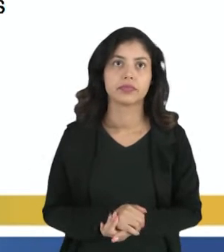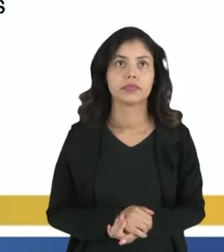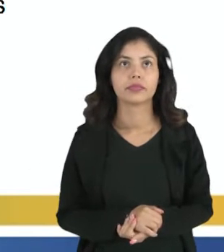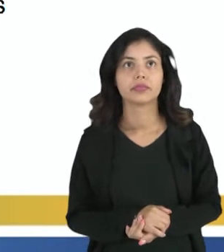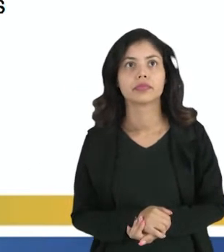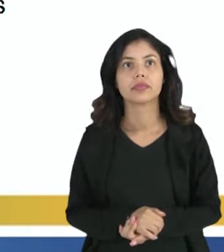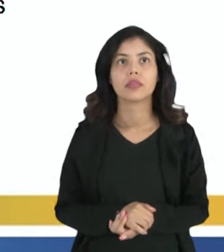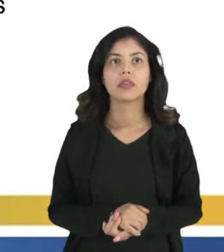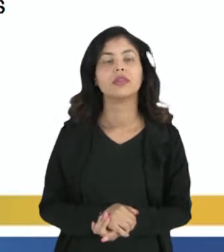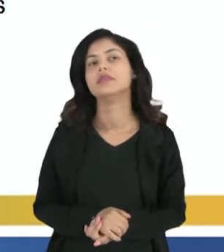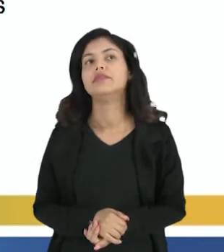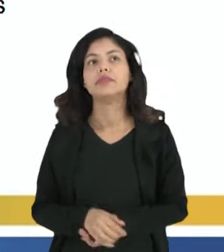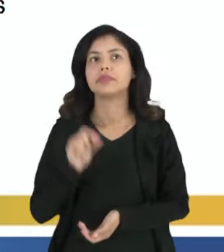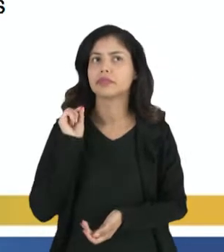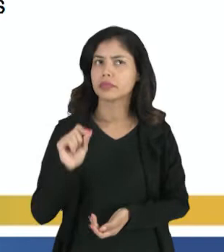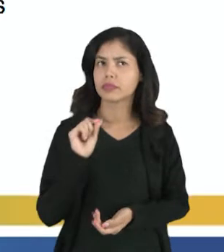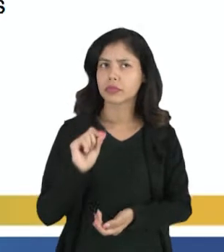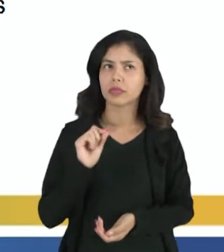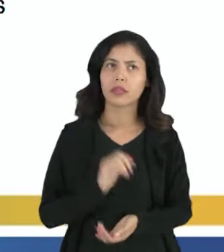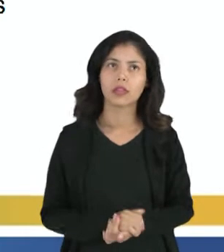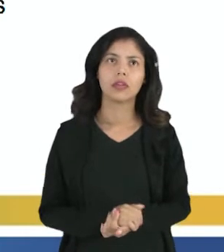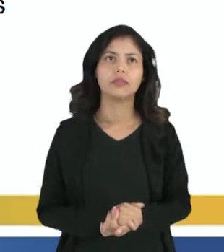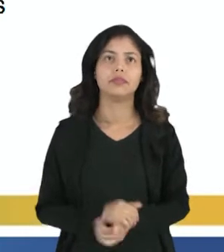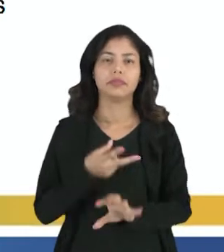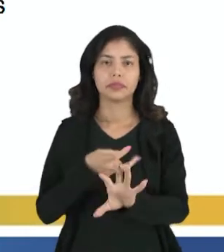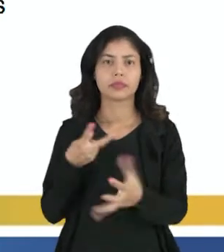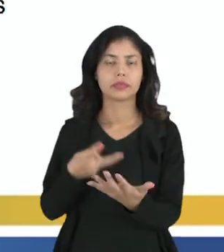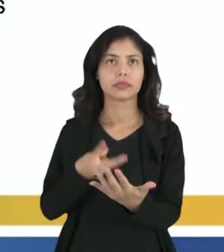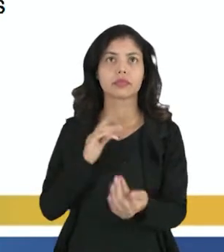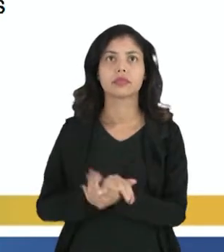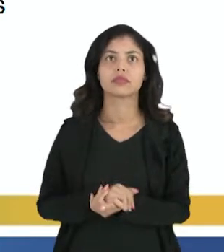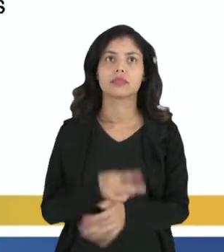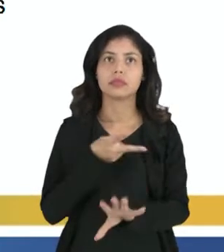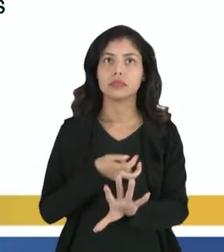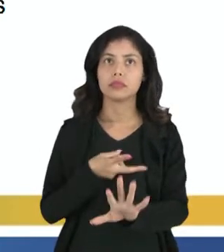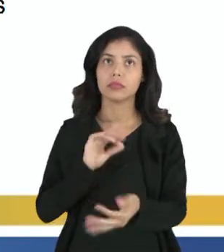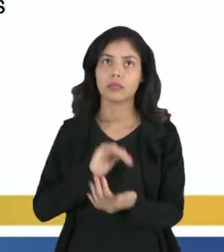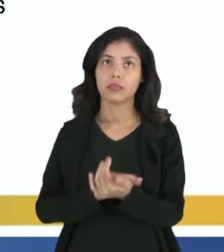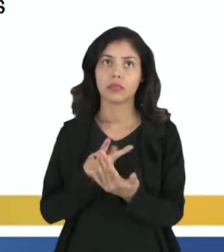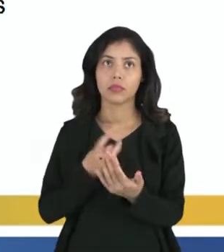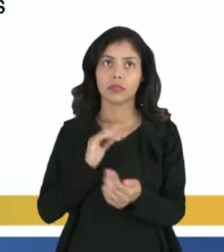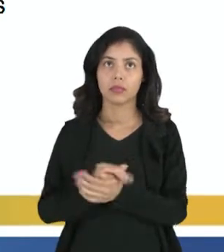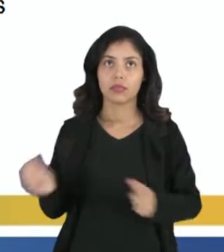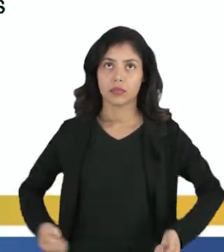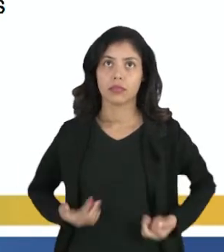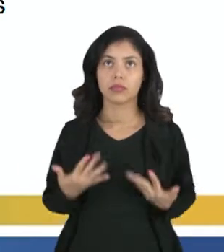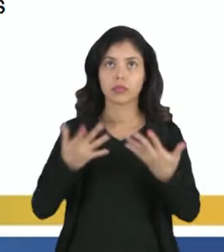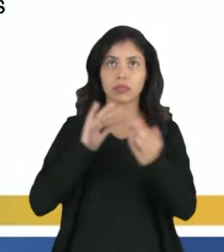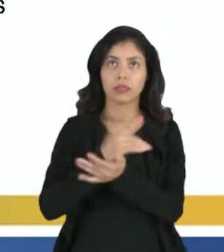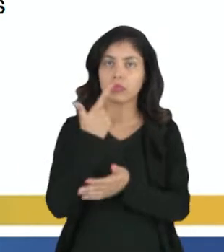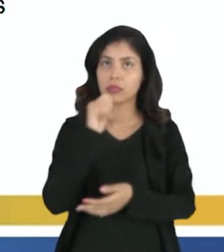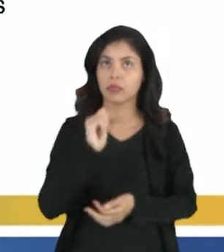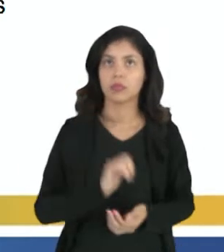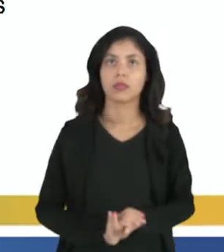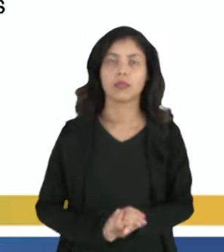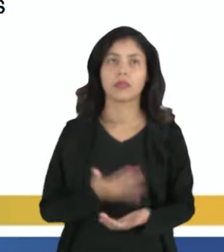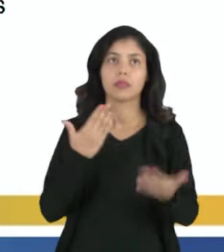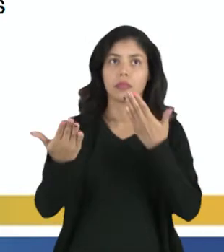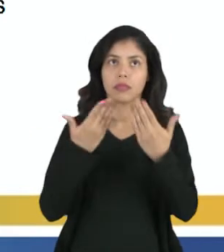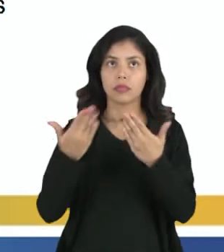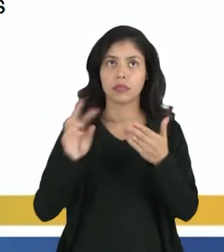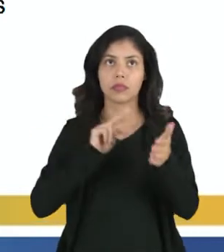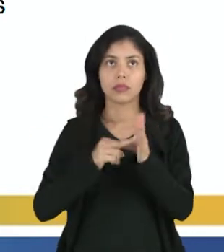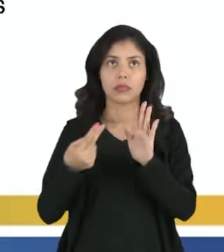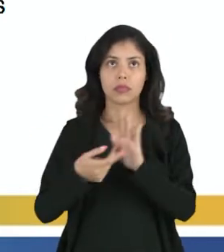denotação. O que é, então, conotação e denotação? A conotação e a denotação são manifestações da linguagem